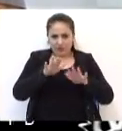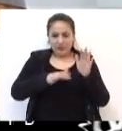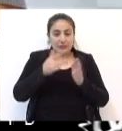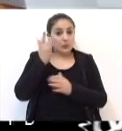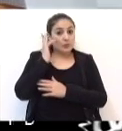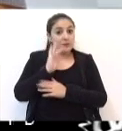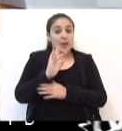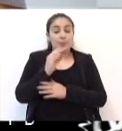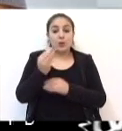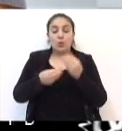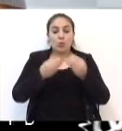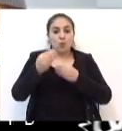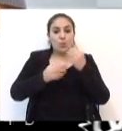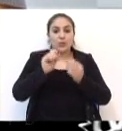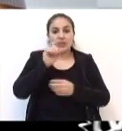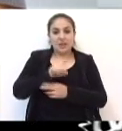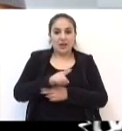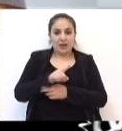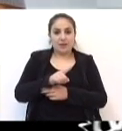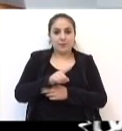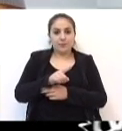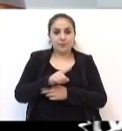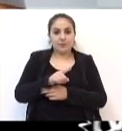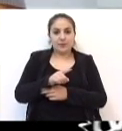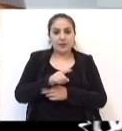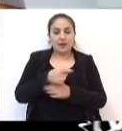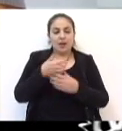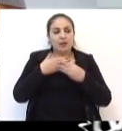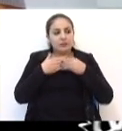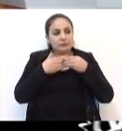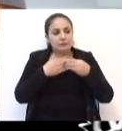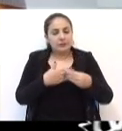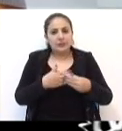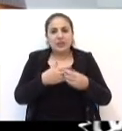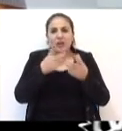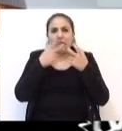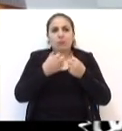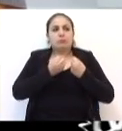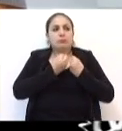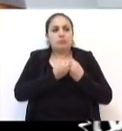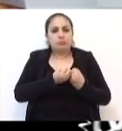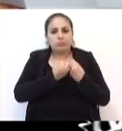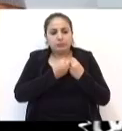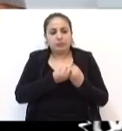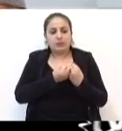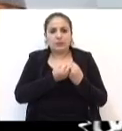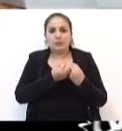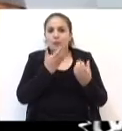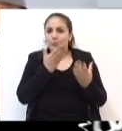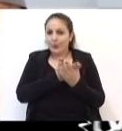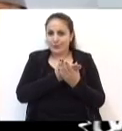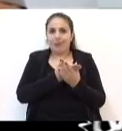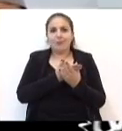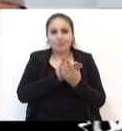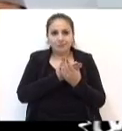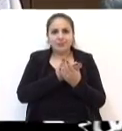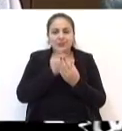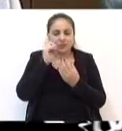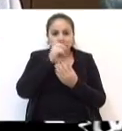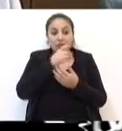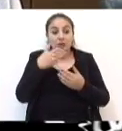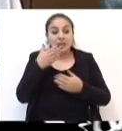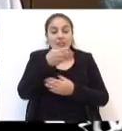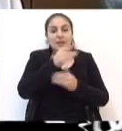noção do que é carregar o peso disso aqui nas costas. Vocês não têm noção do que é ir para uma